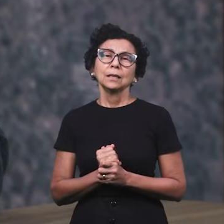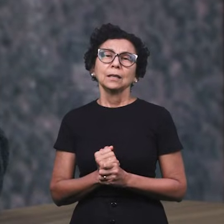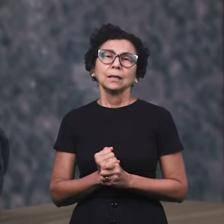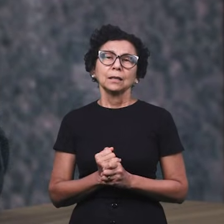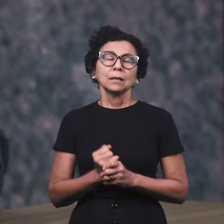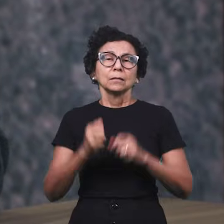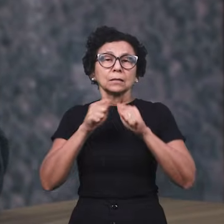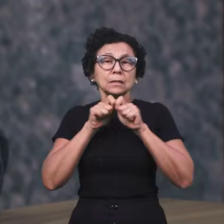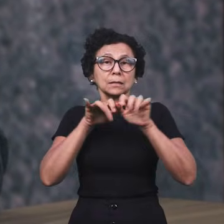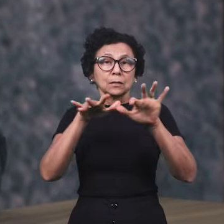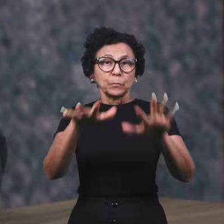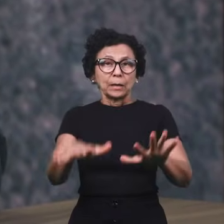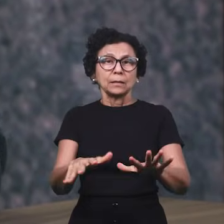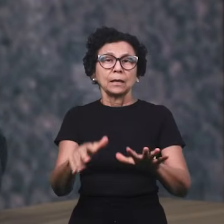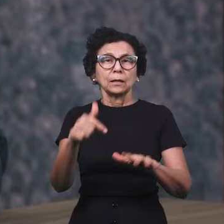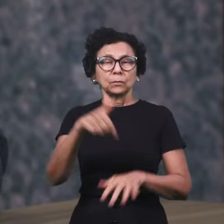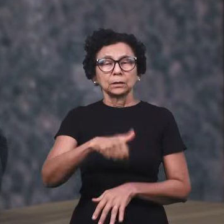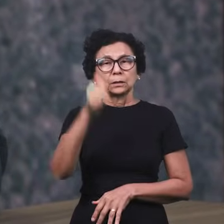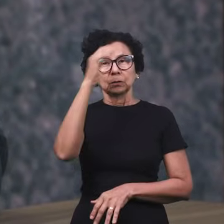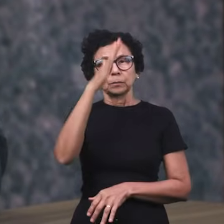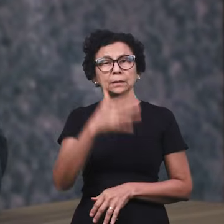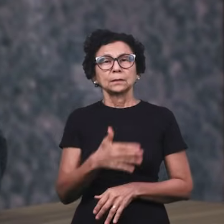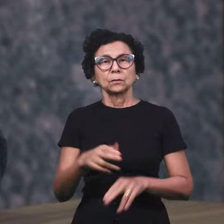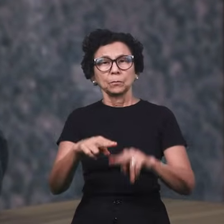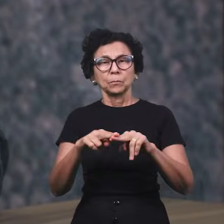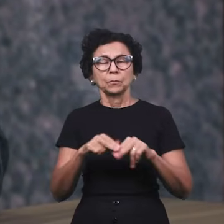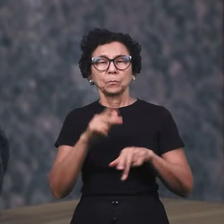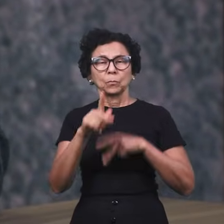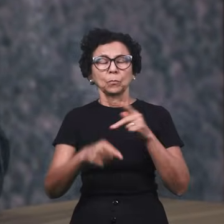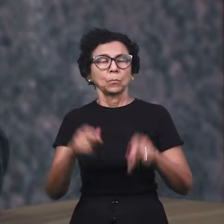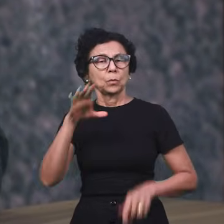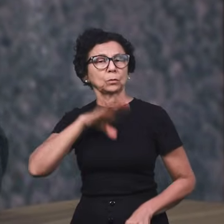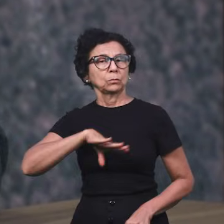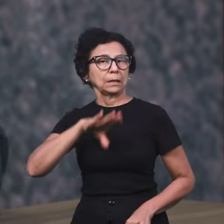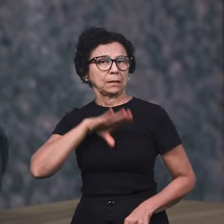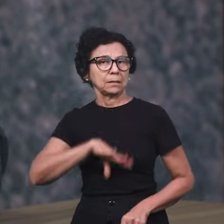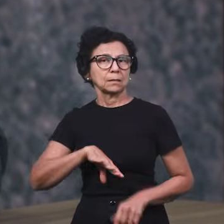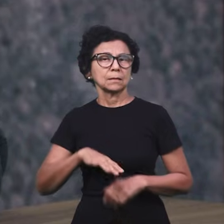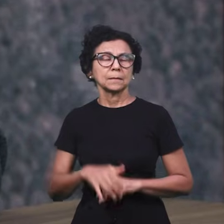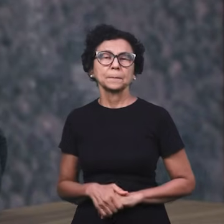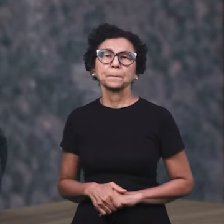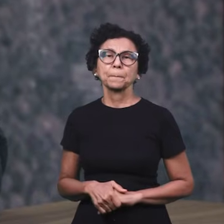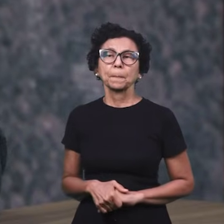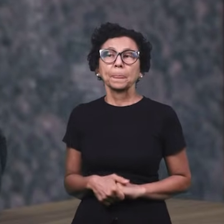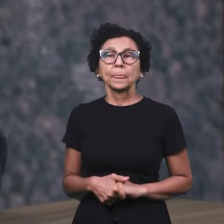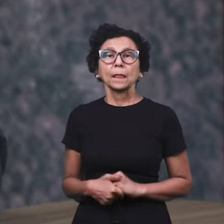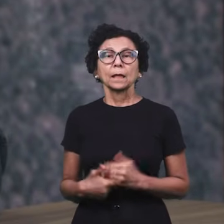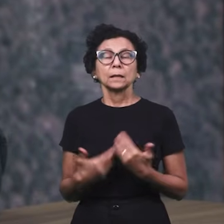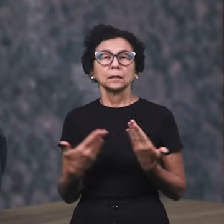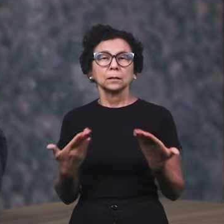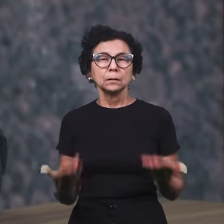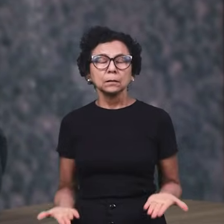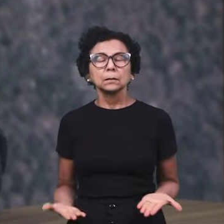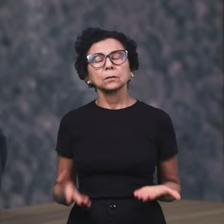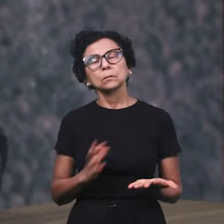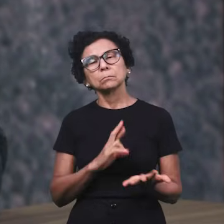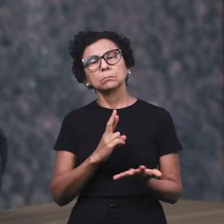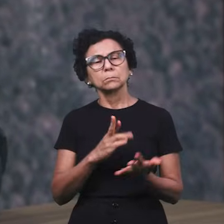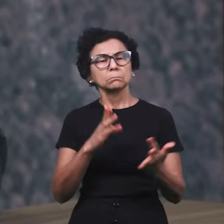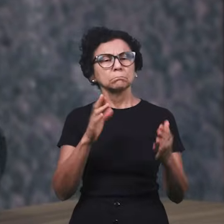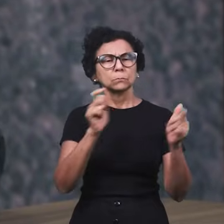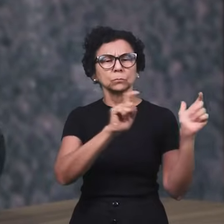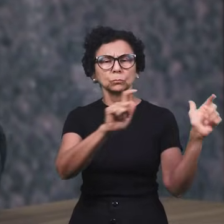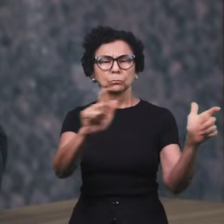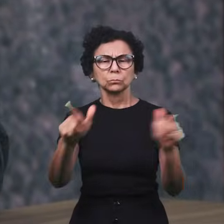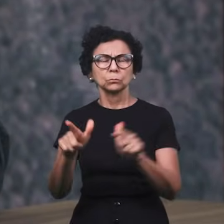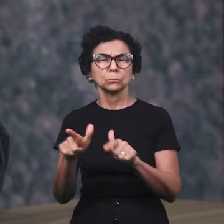terras, que vieram a ser acessadas pelos portugueses naquele momento. Então, esse processo, ele acabou resultando no descobrimento de novas